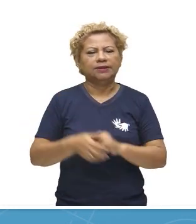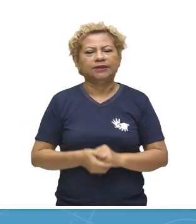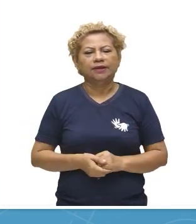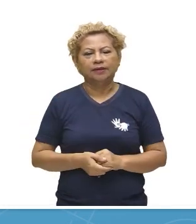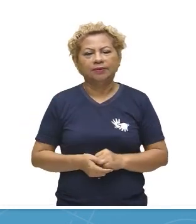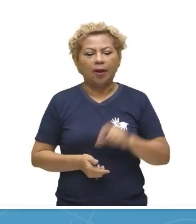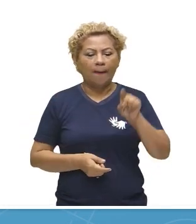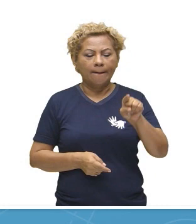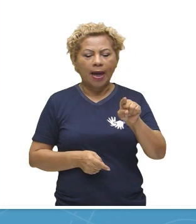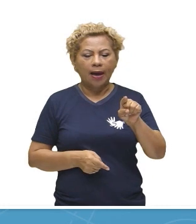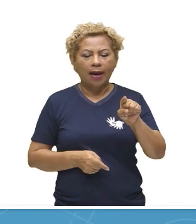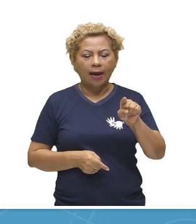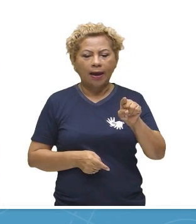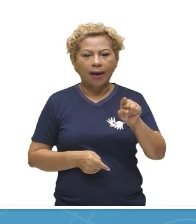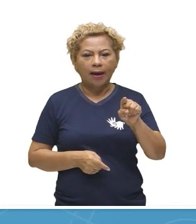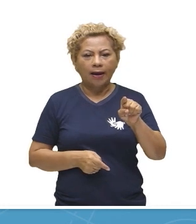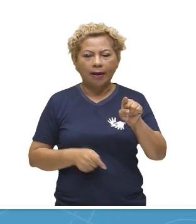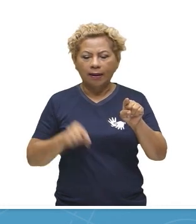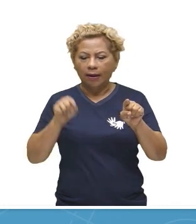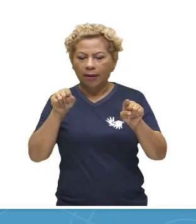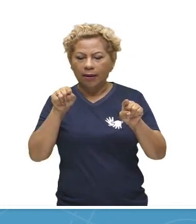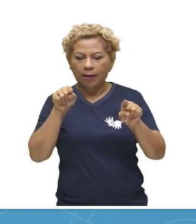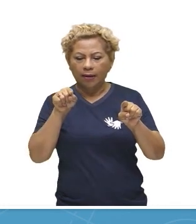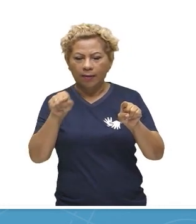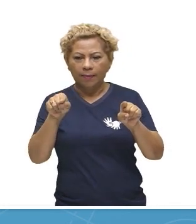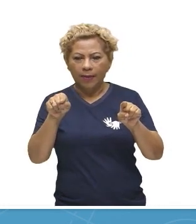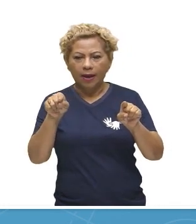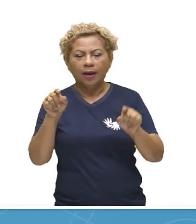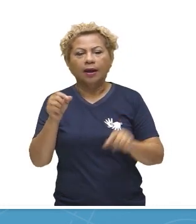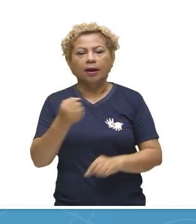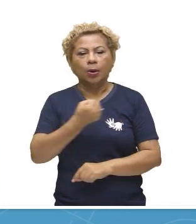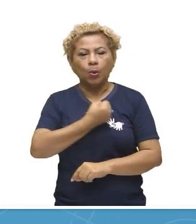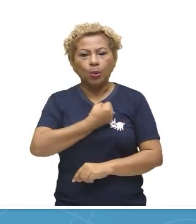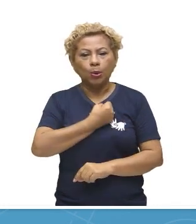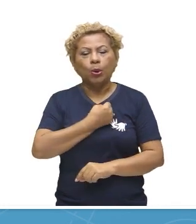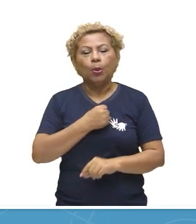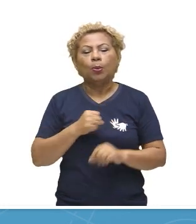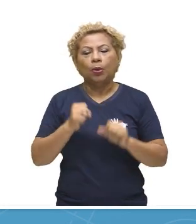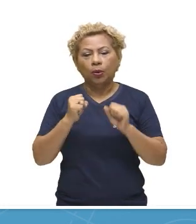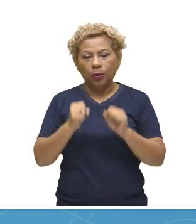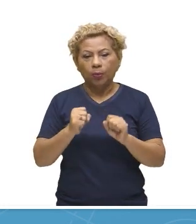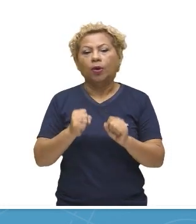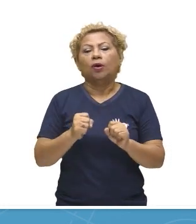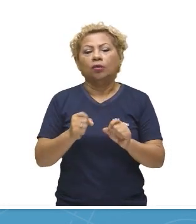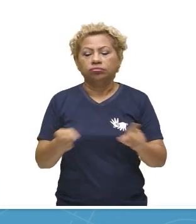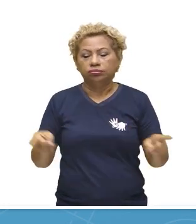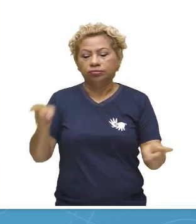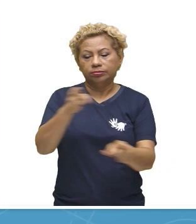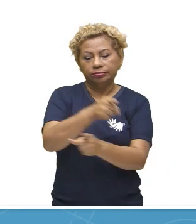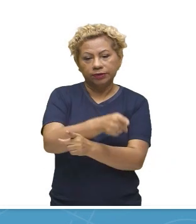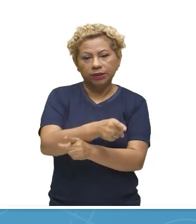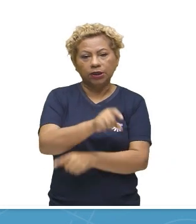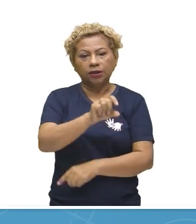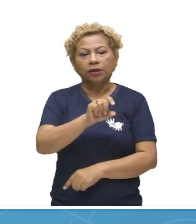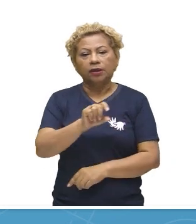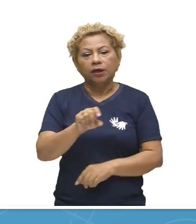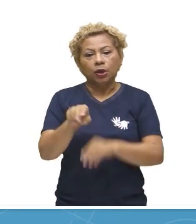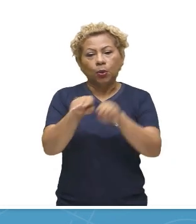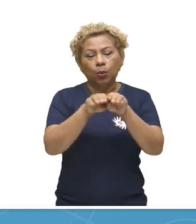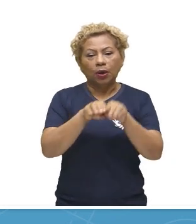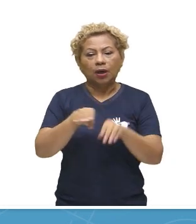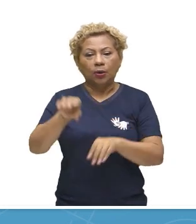tenho essa adição aqui, eu posso desfazer essa adição através de